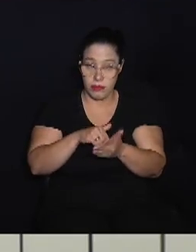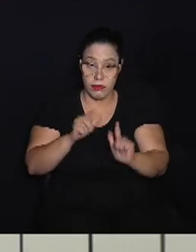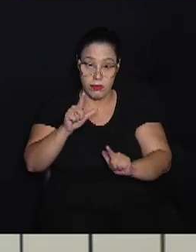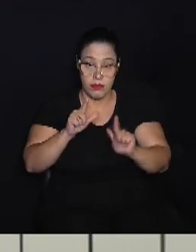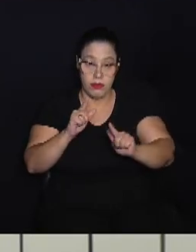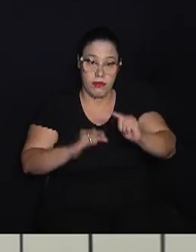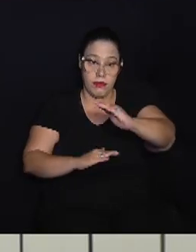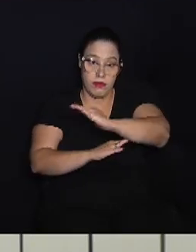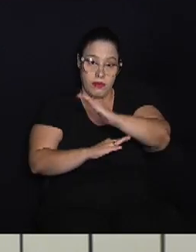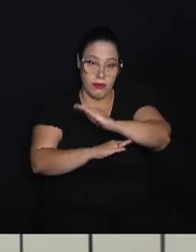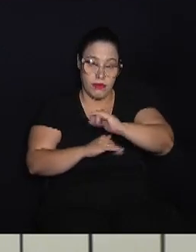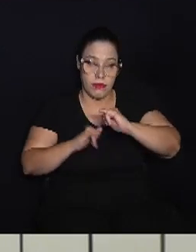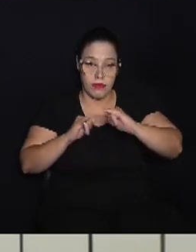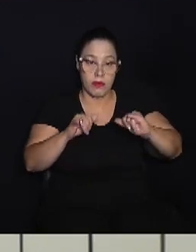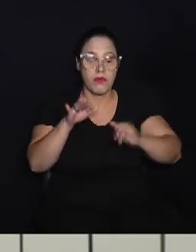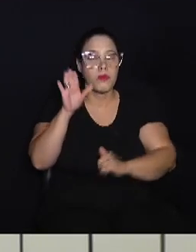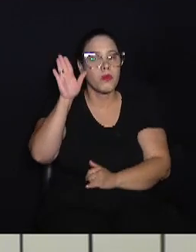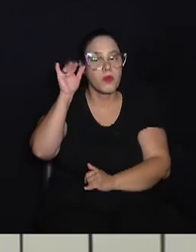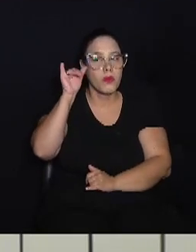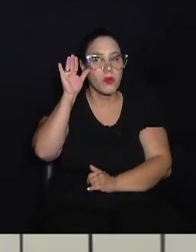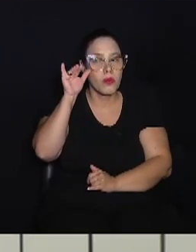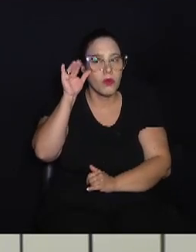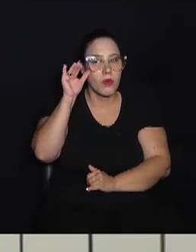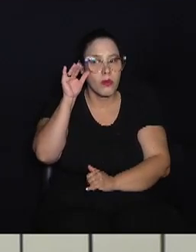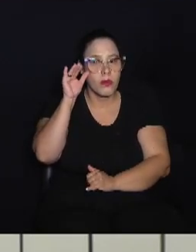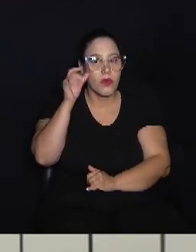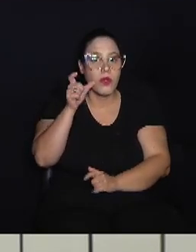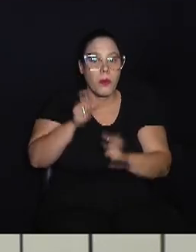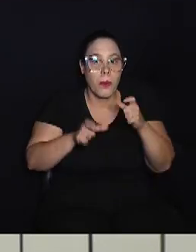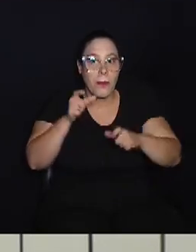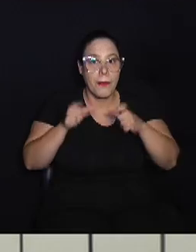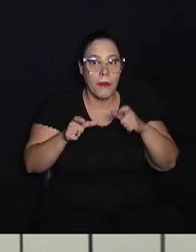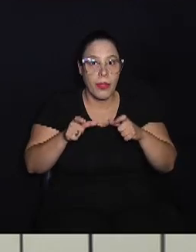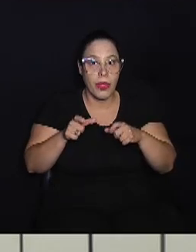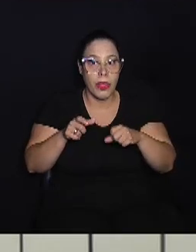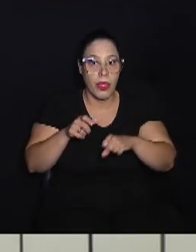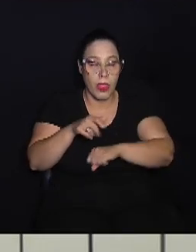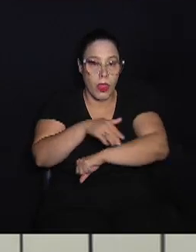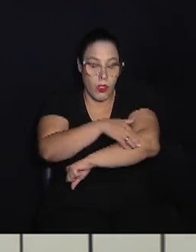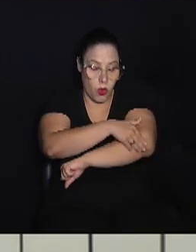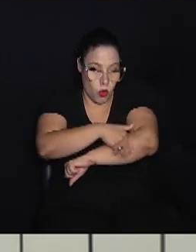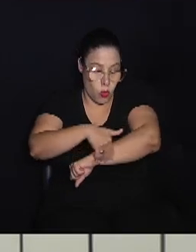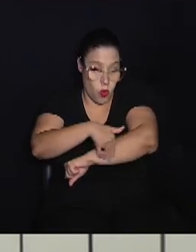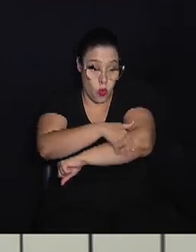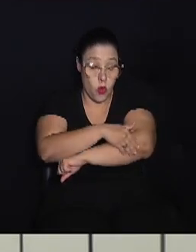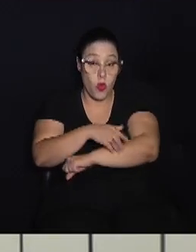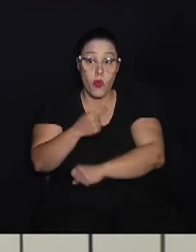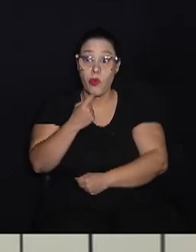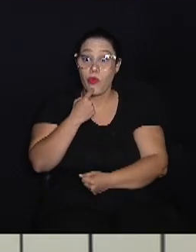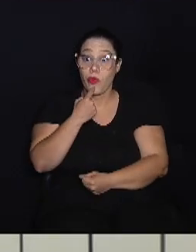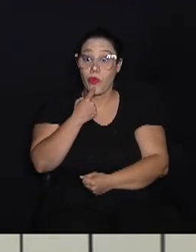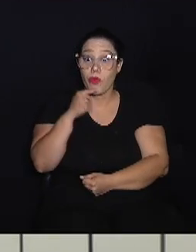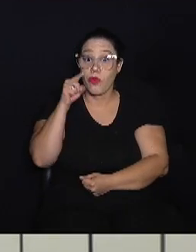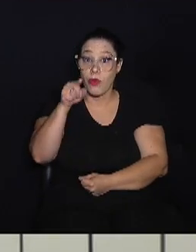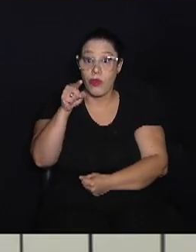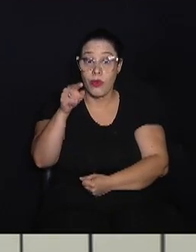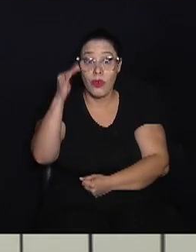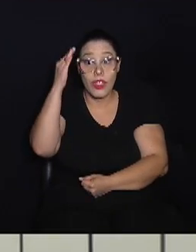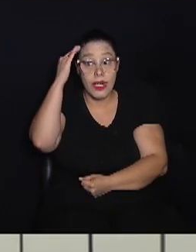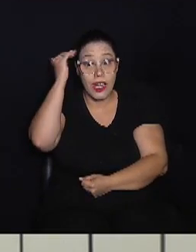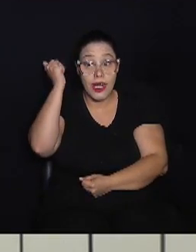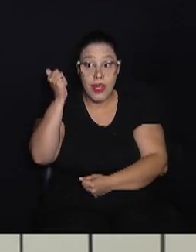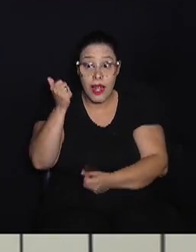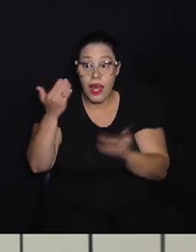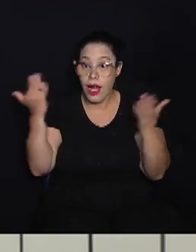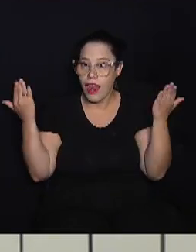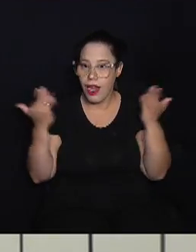Notícia curiosidades sobre espaços, pessoas, logradouros de Campinas. É o Você Sabia? E